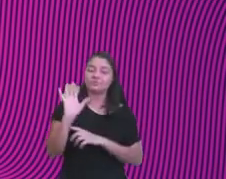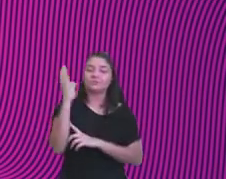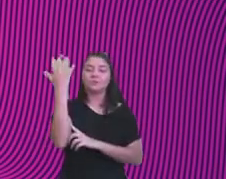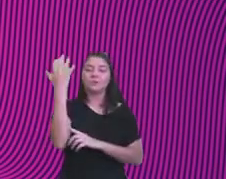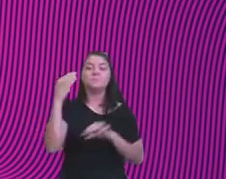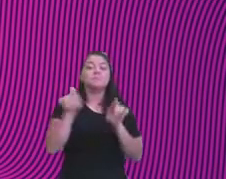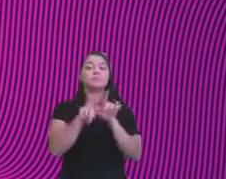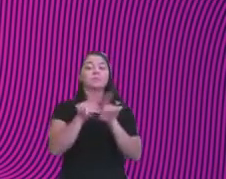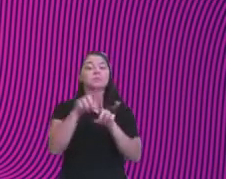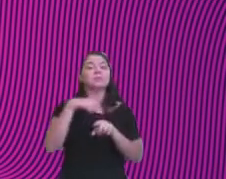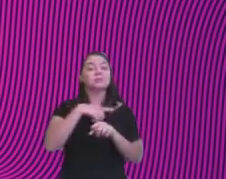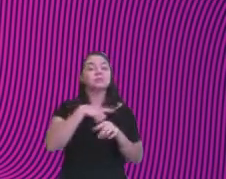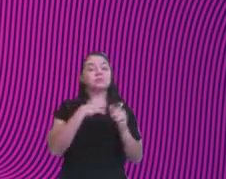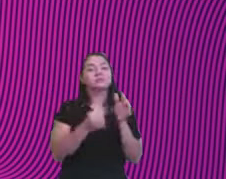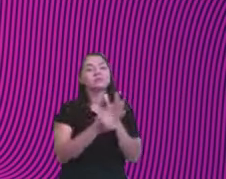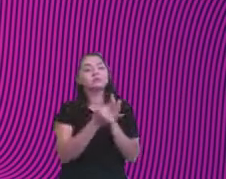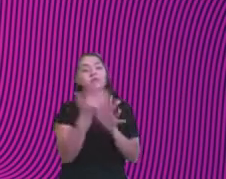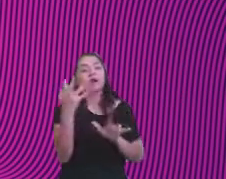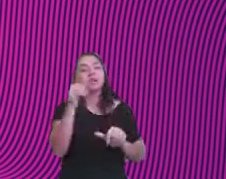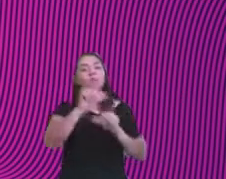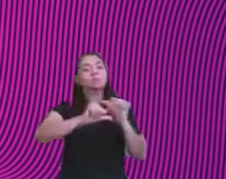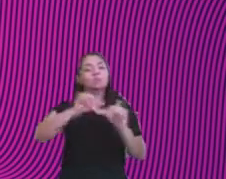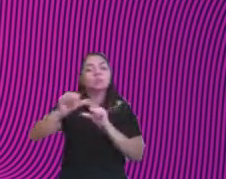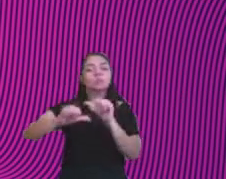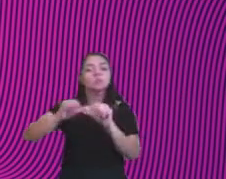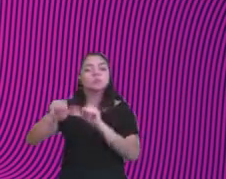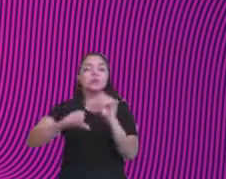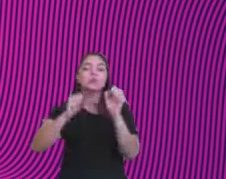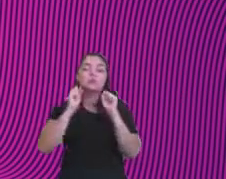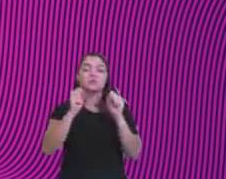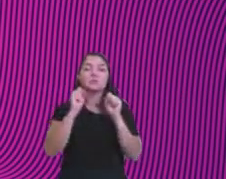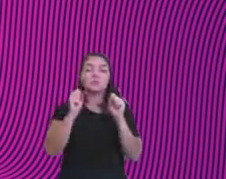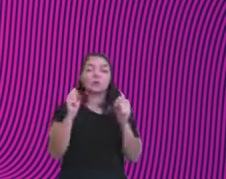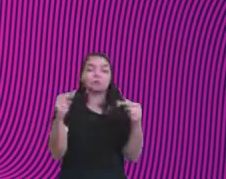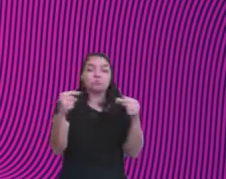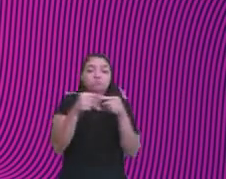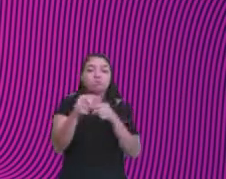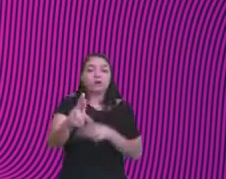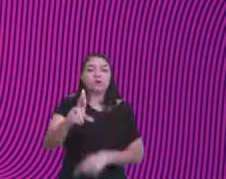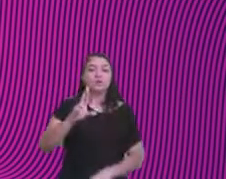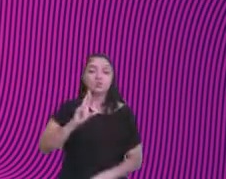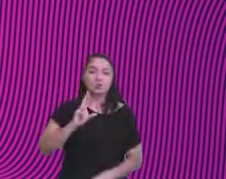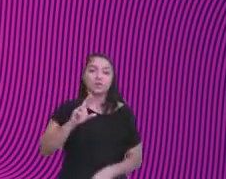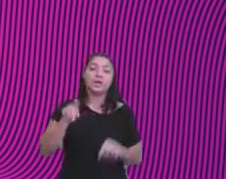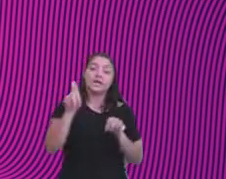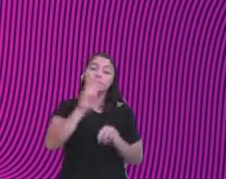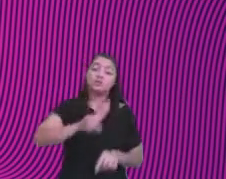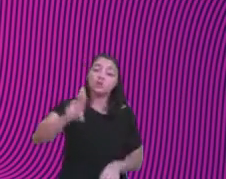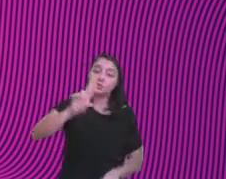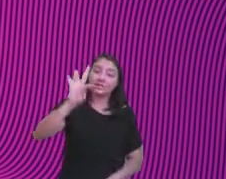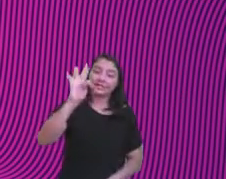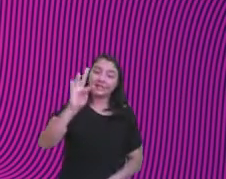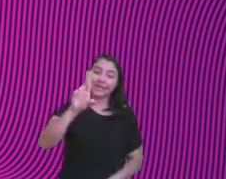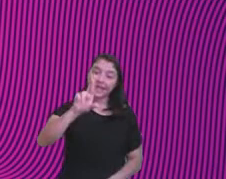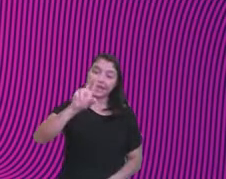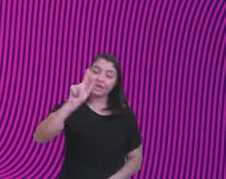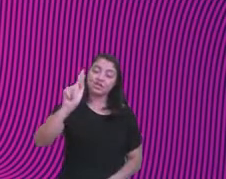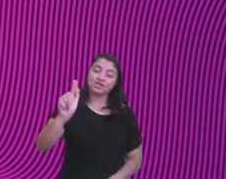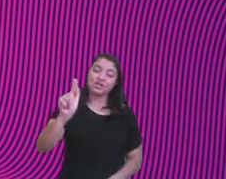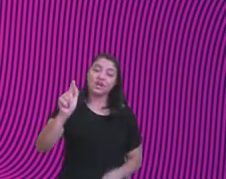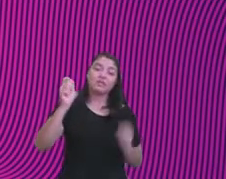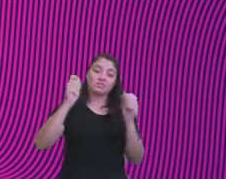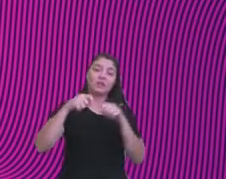alterações que permitem a gente a graduar essa resposta, e a gente usa o TRG, né, como uma apropriação da